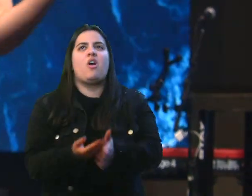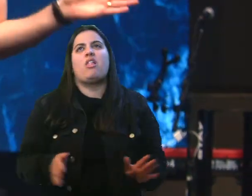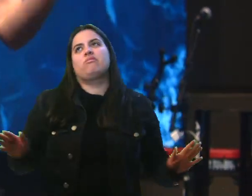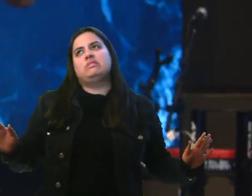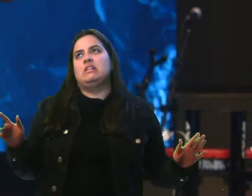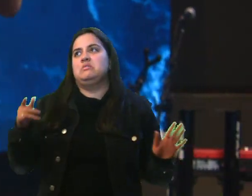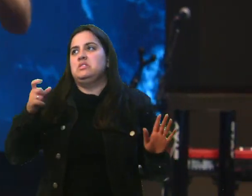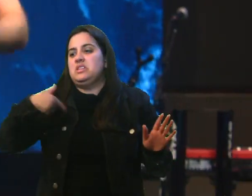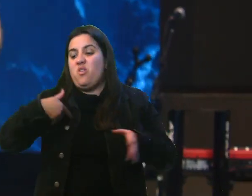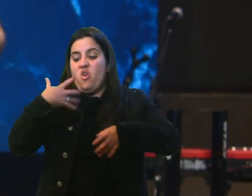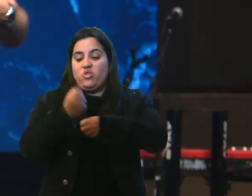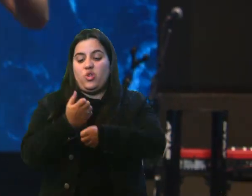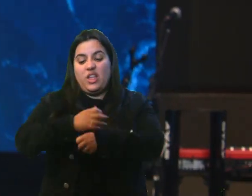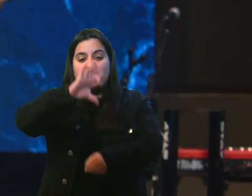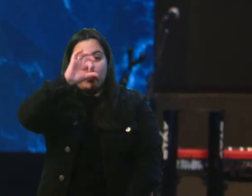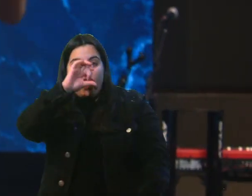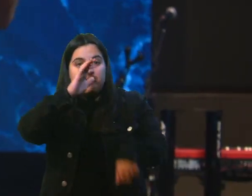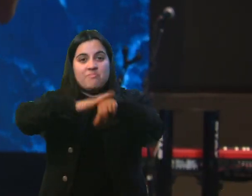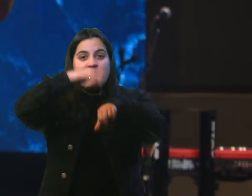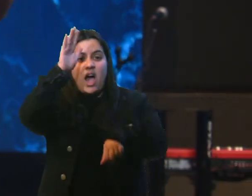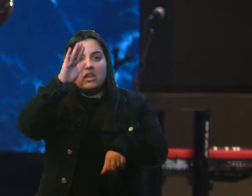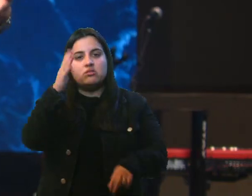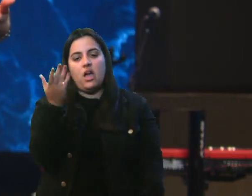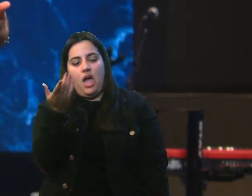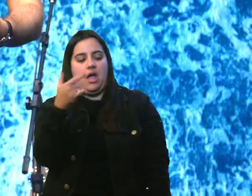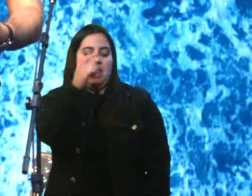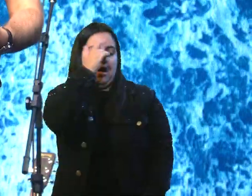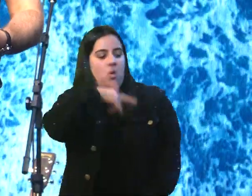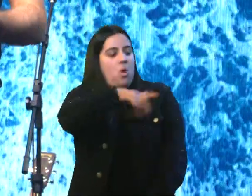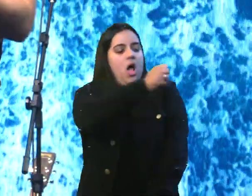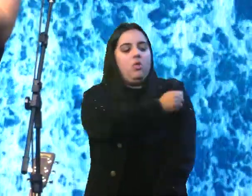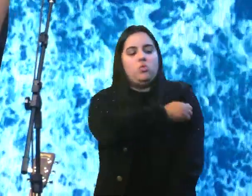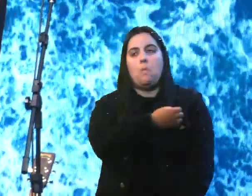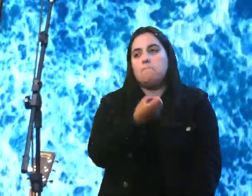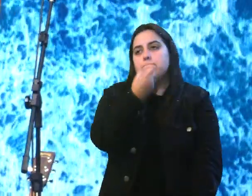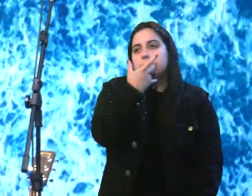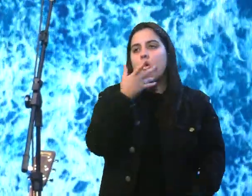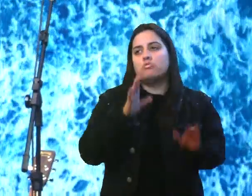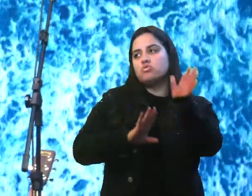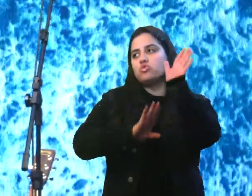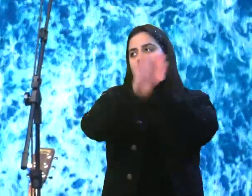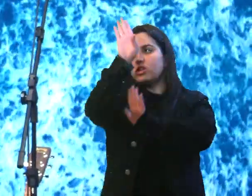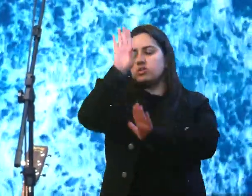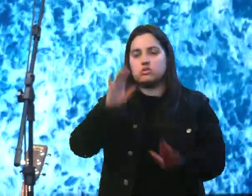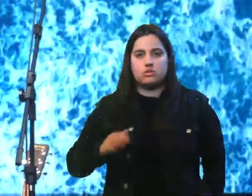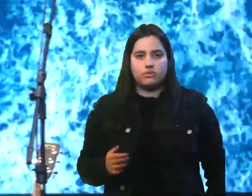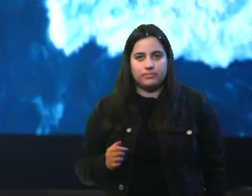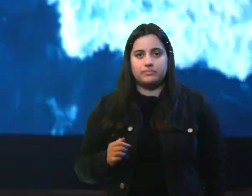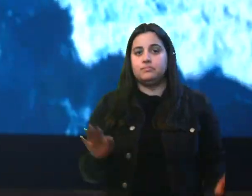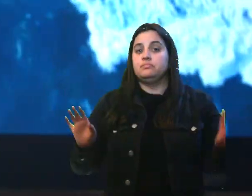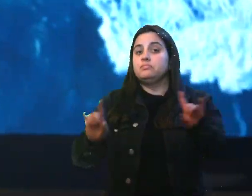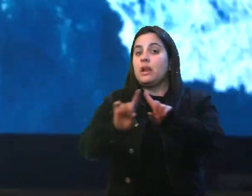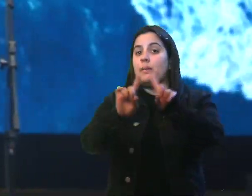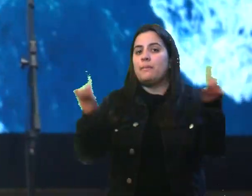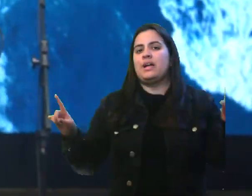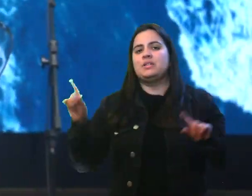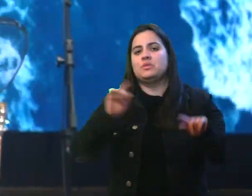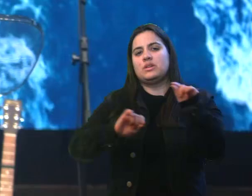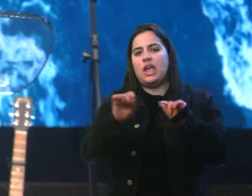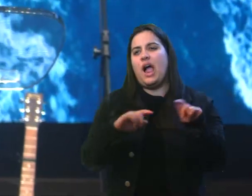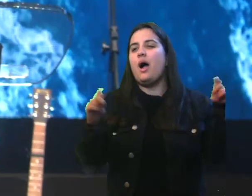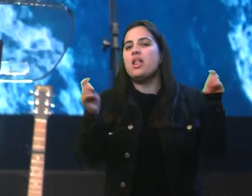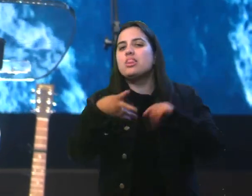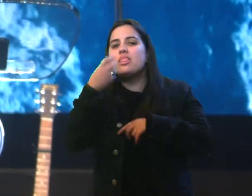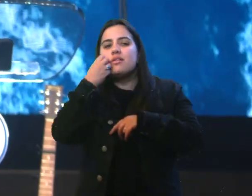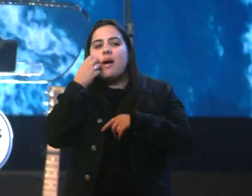tirar 9 para cima, eu vou ser um aluno bem-sucedido, alguém de sucesso. Mas a gente pode tentar deixar mais gospel